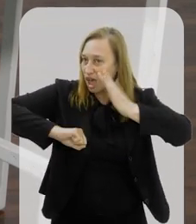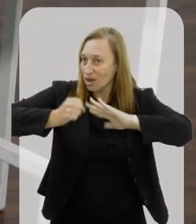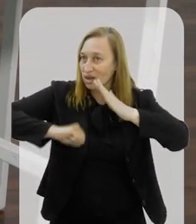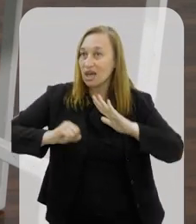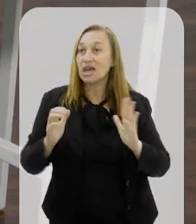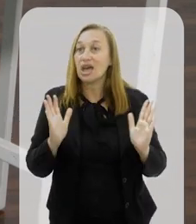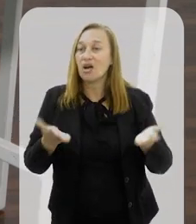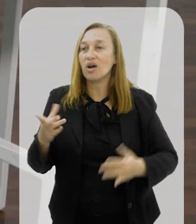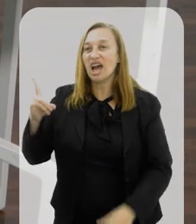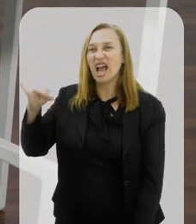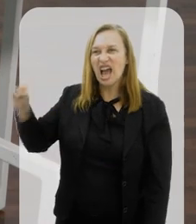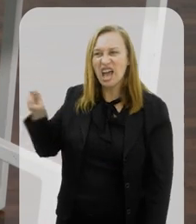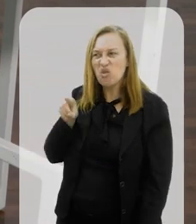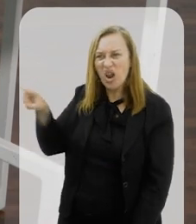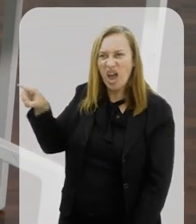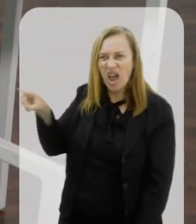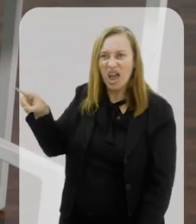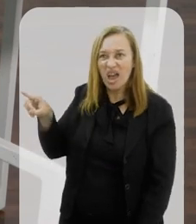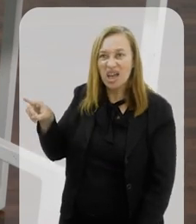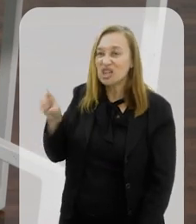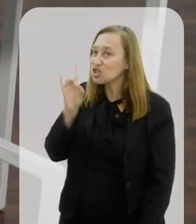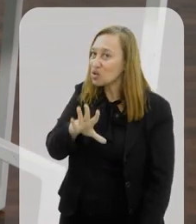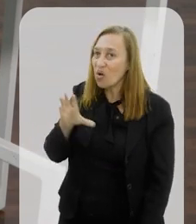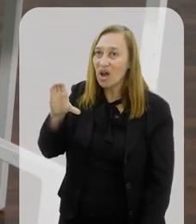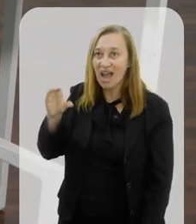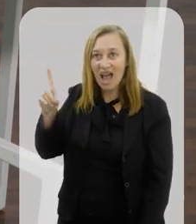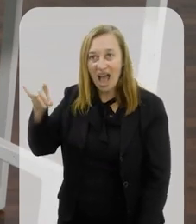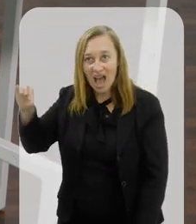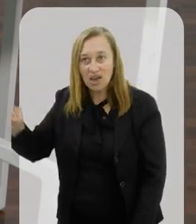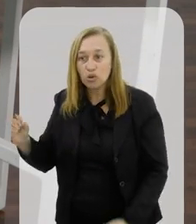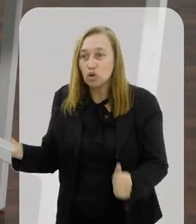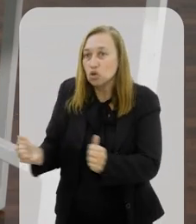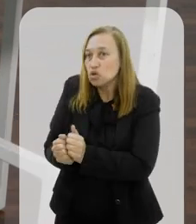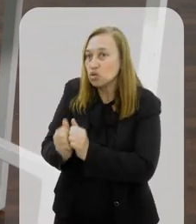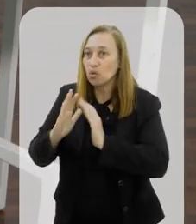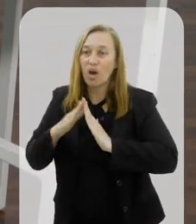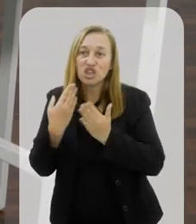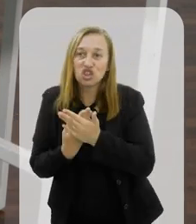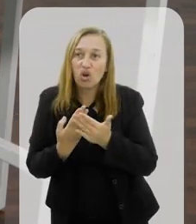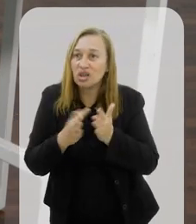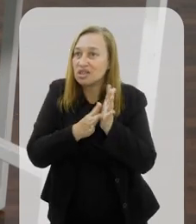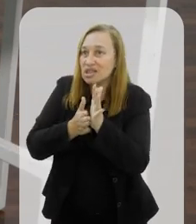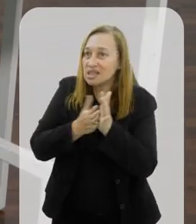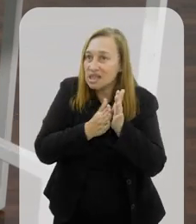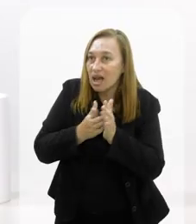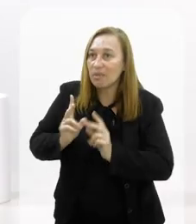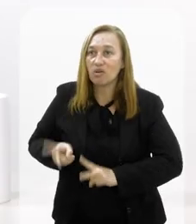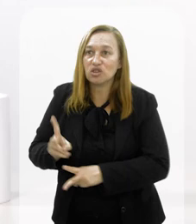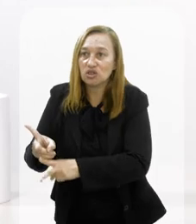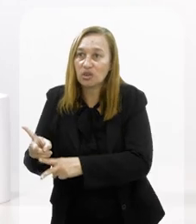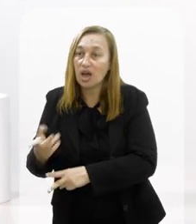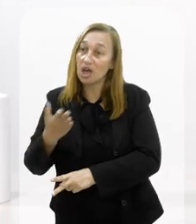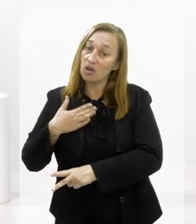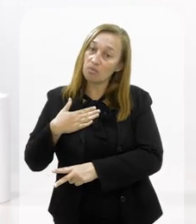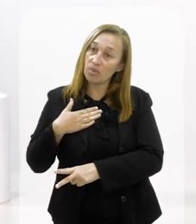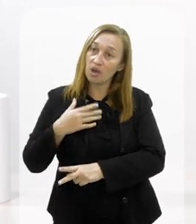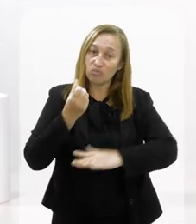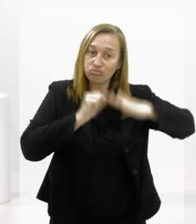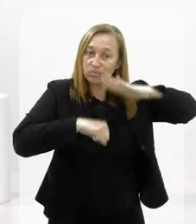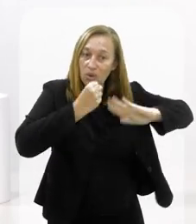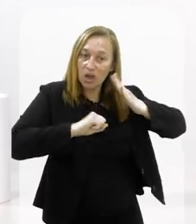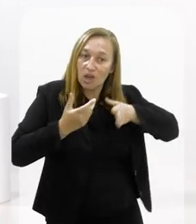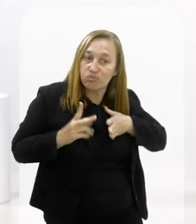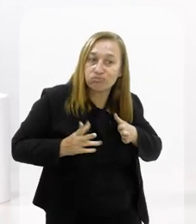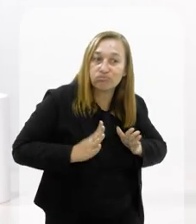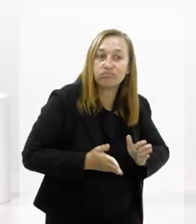e aí fica lá Caio e lá é o Caio agora o Caio toca junto com a escola vai seguir adiante e eu sigo meu processo